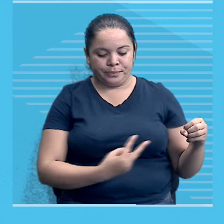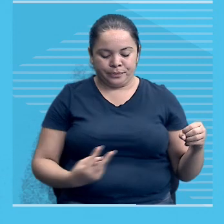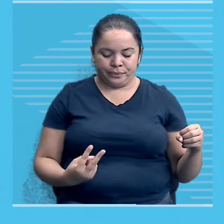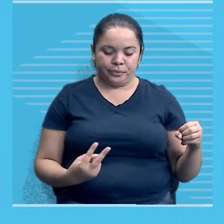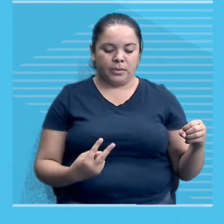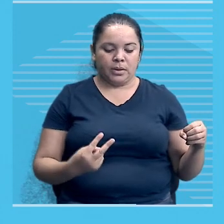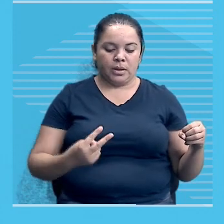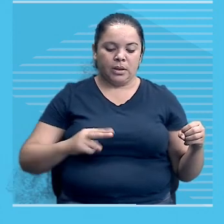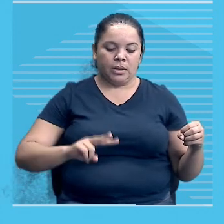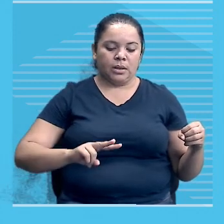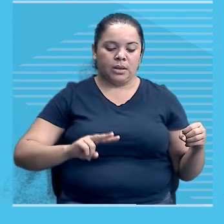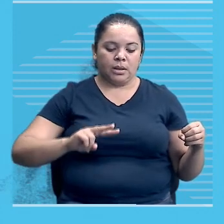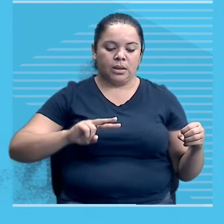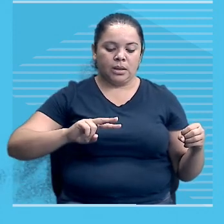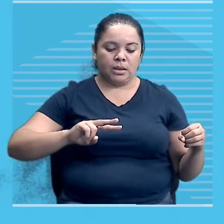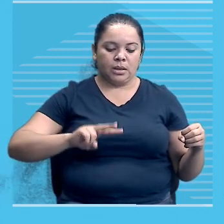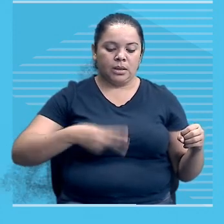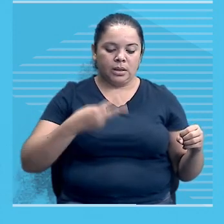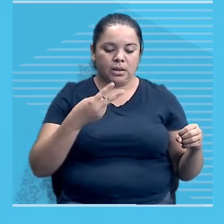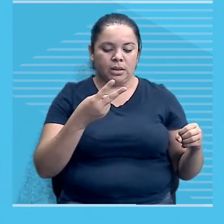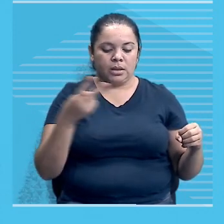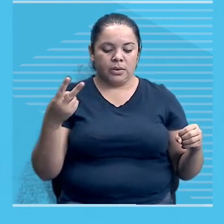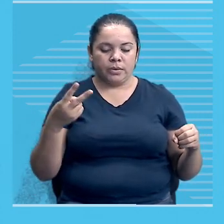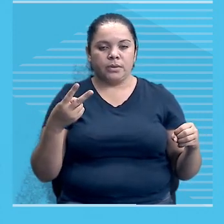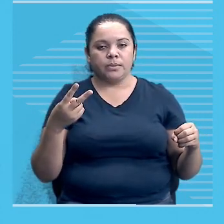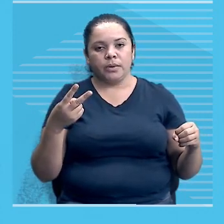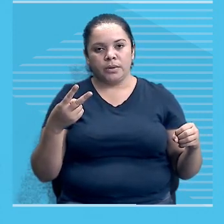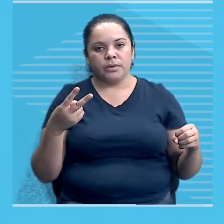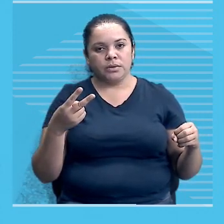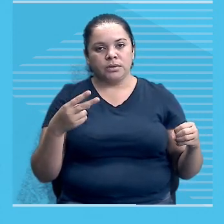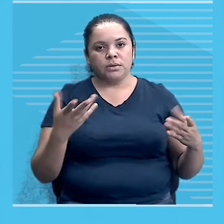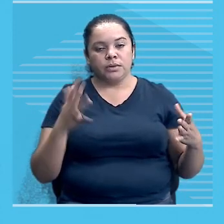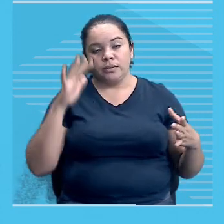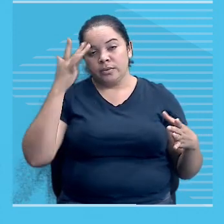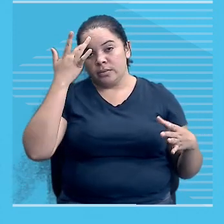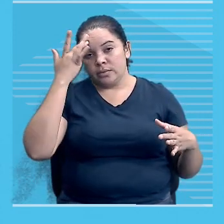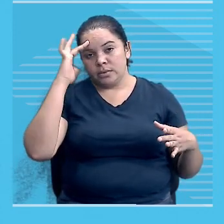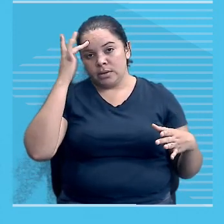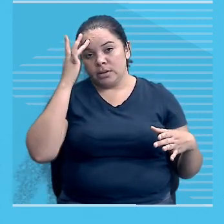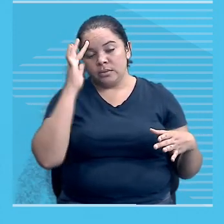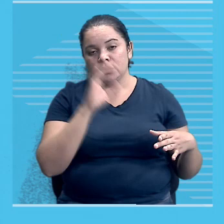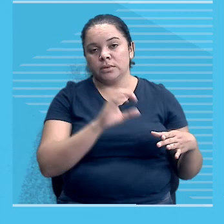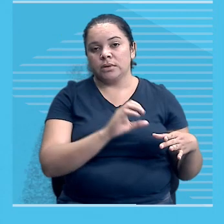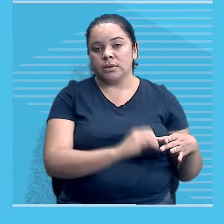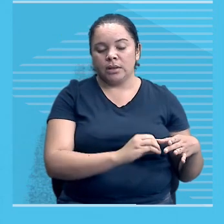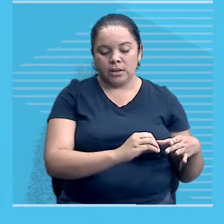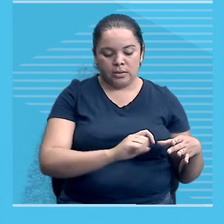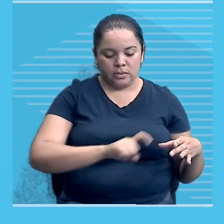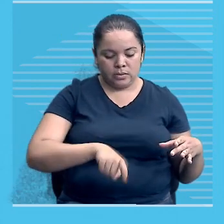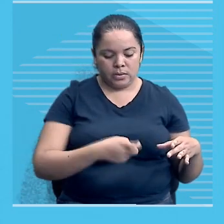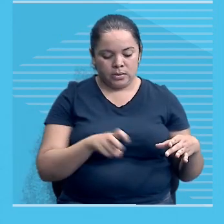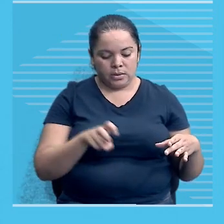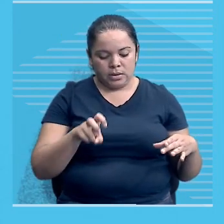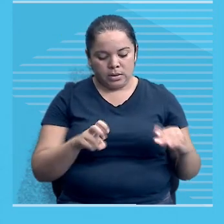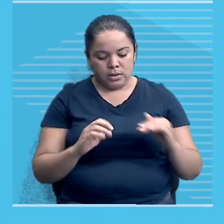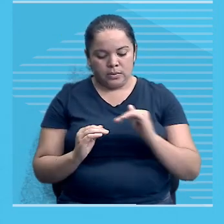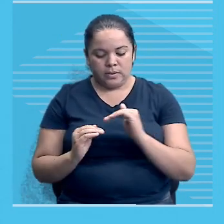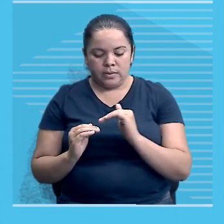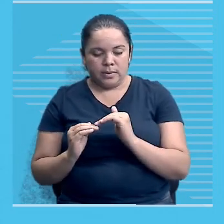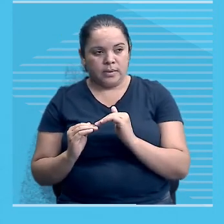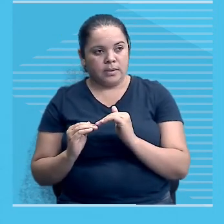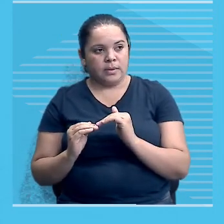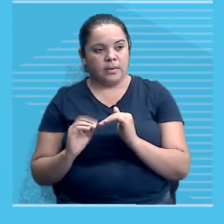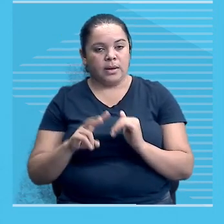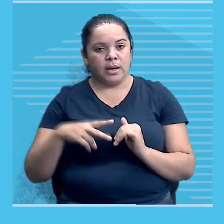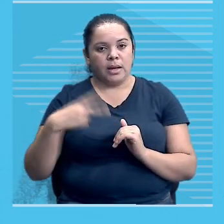vocês acham que 0,5 ao quadrado é maior do que 0,5